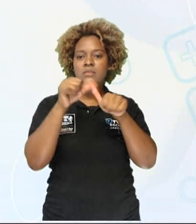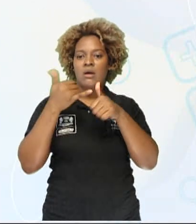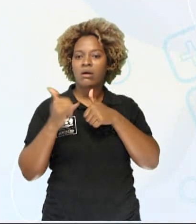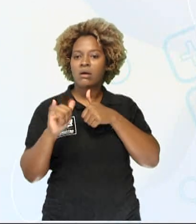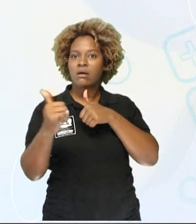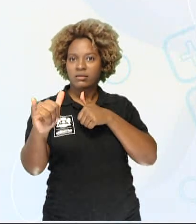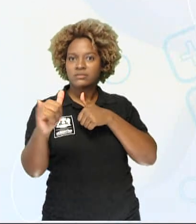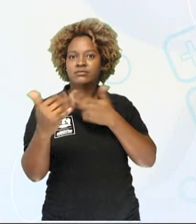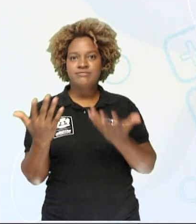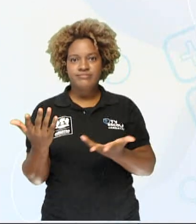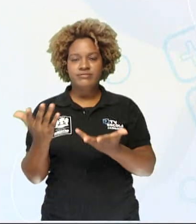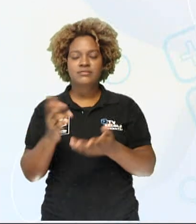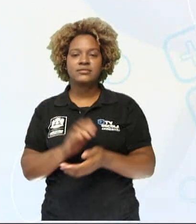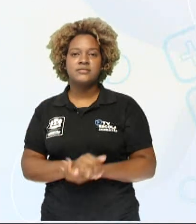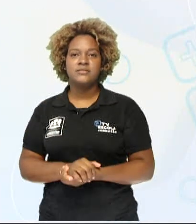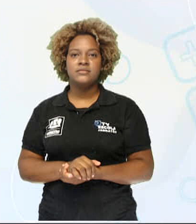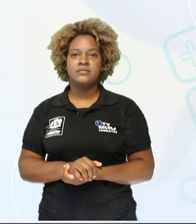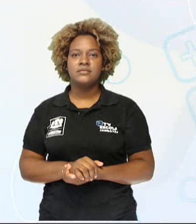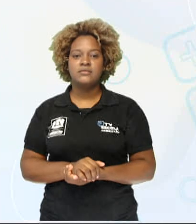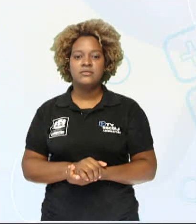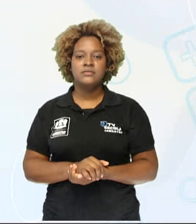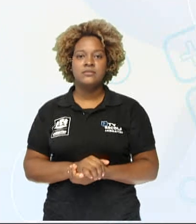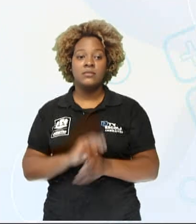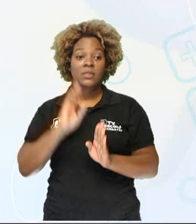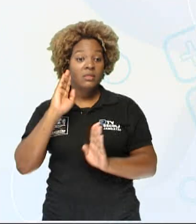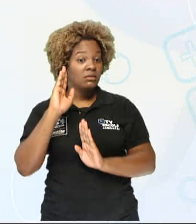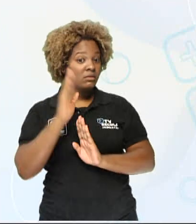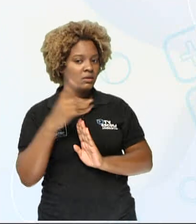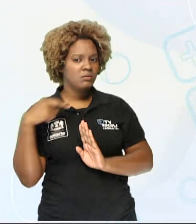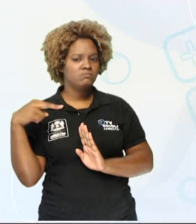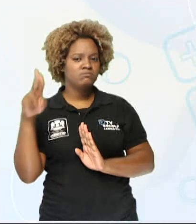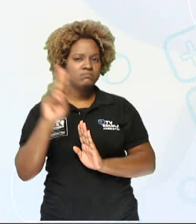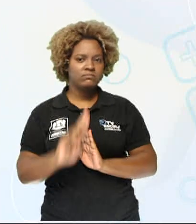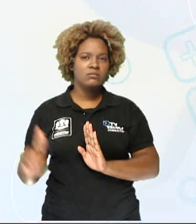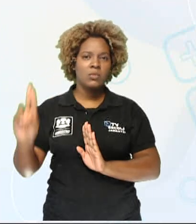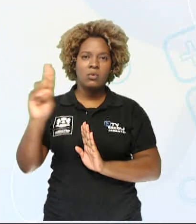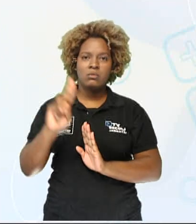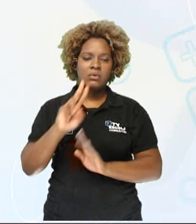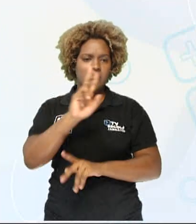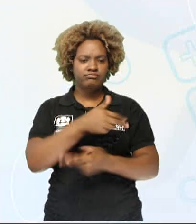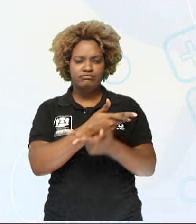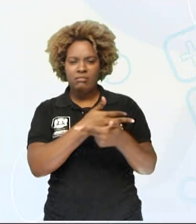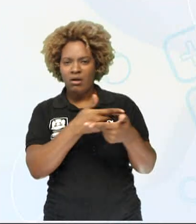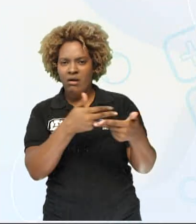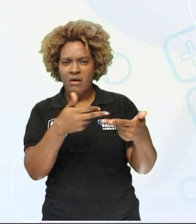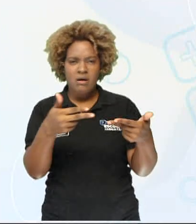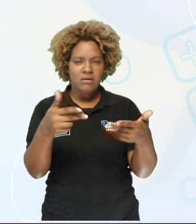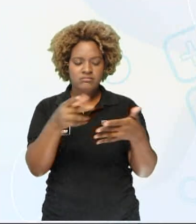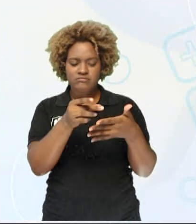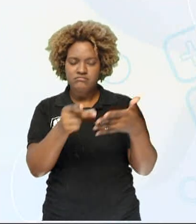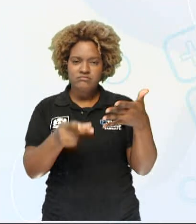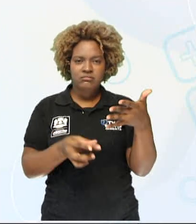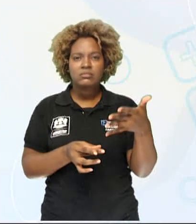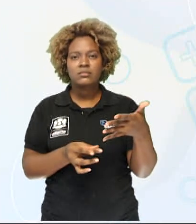energia elétrica, que é diretamente usada nas funcionalidades de forma